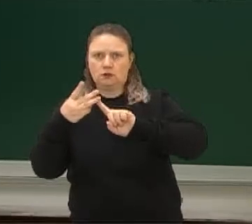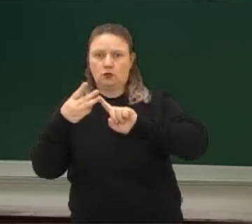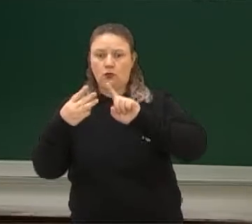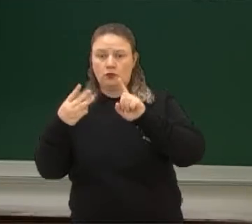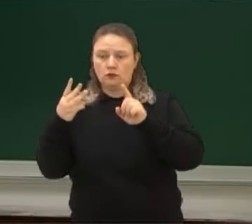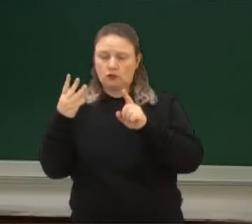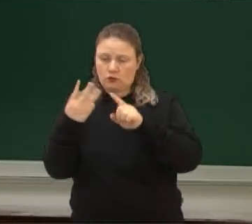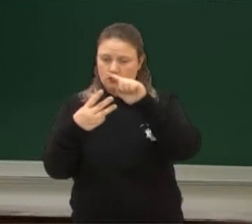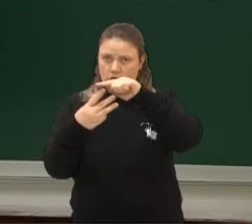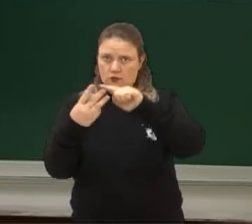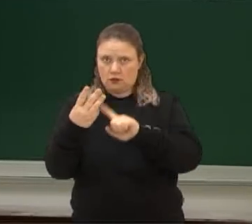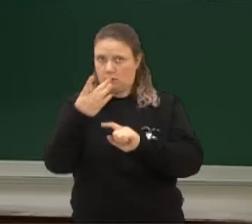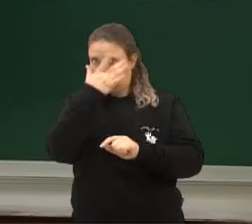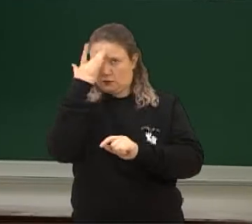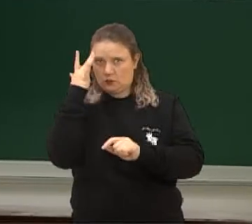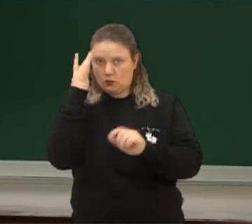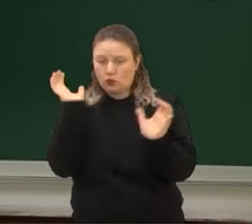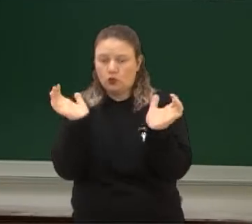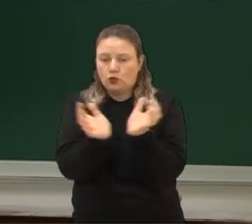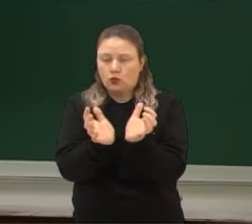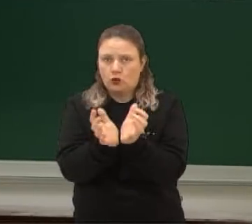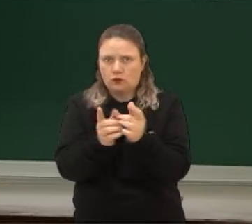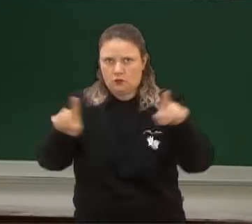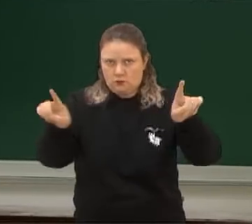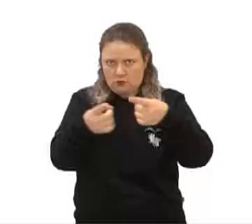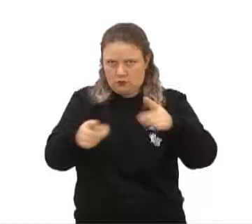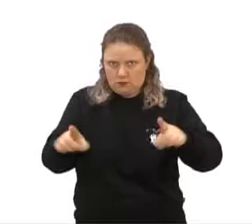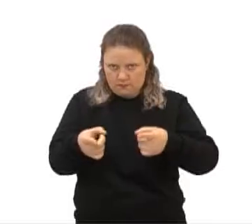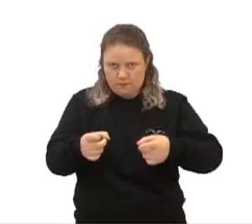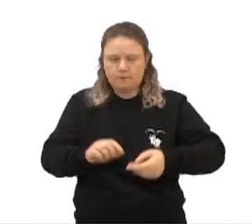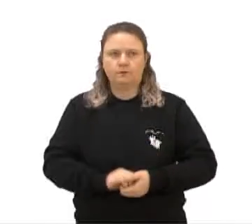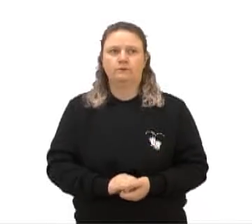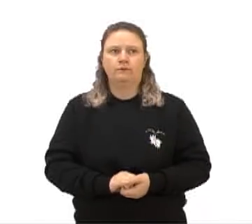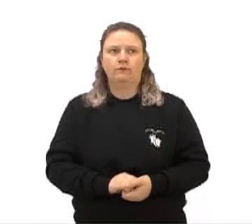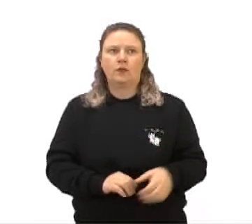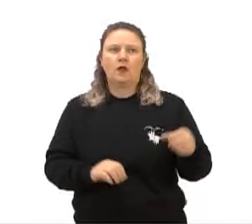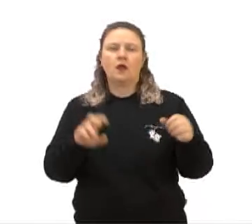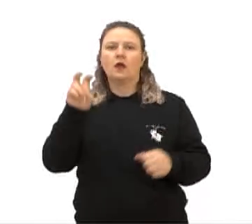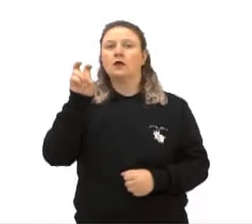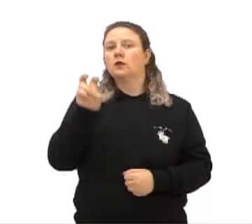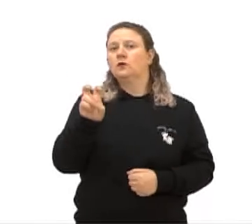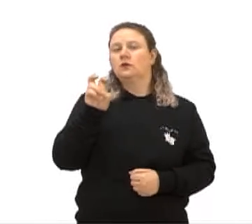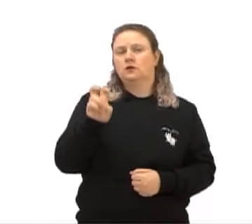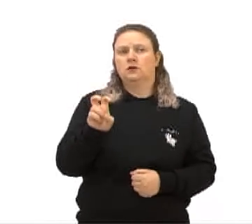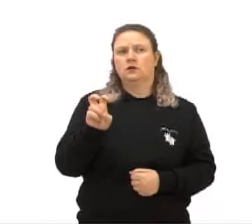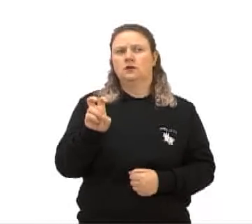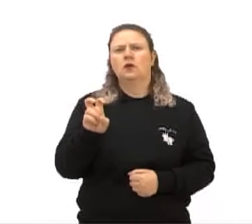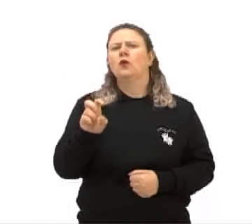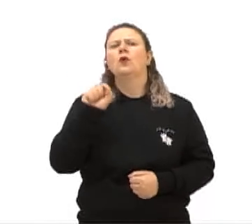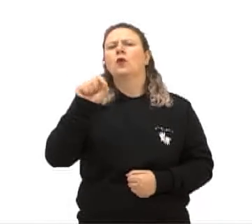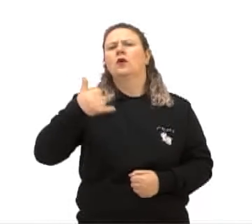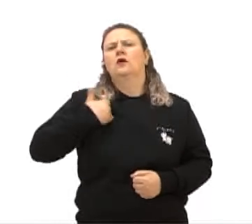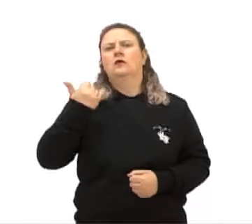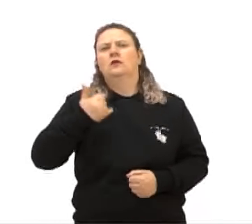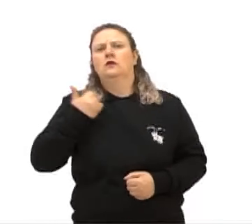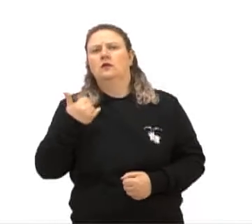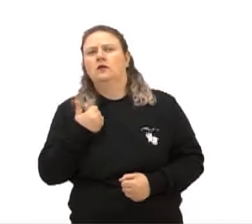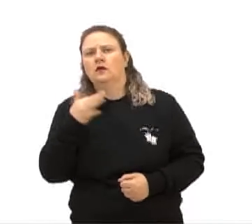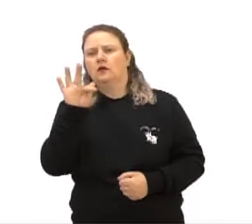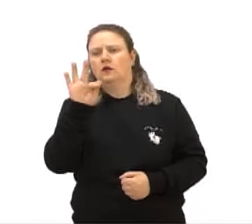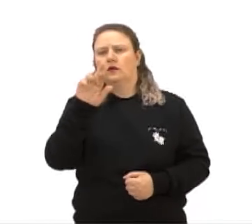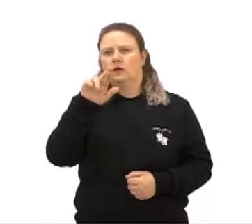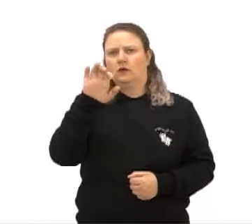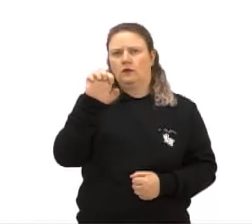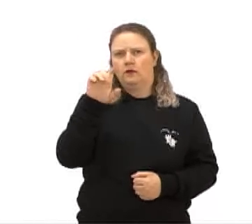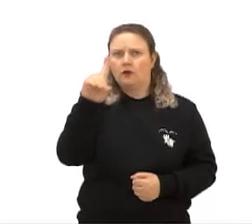parte do grupo. How old was Freddie Mercury when he died? Então, quantos anos ele tinha, o Freddie Mercury, quando